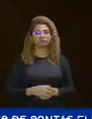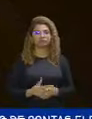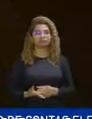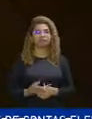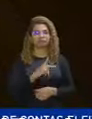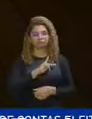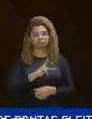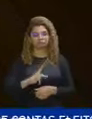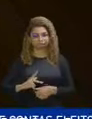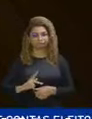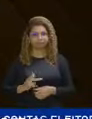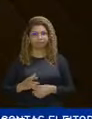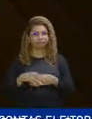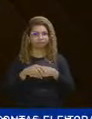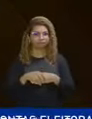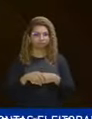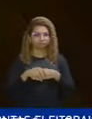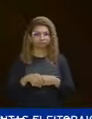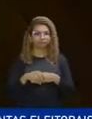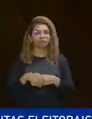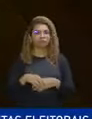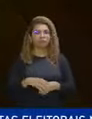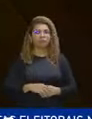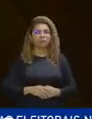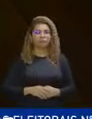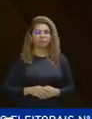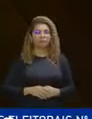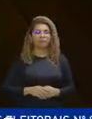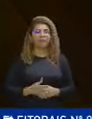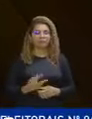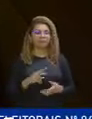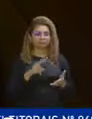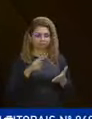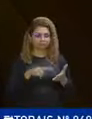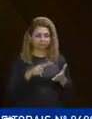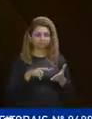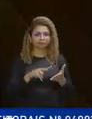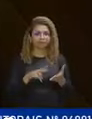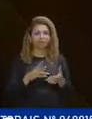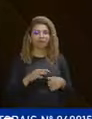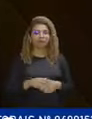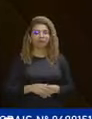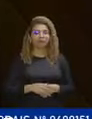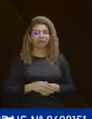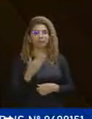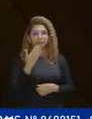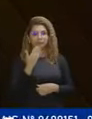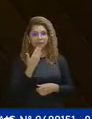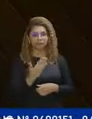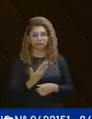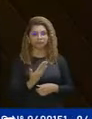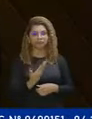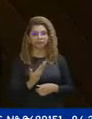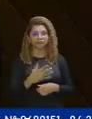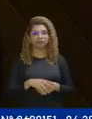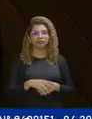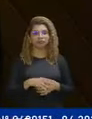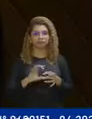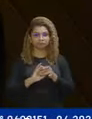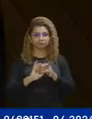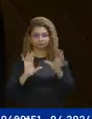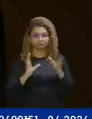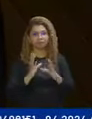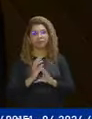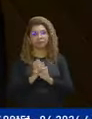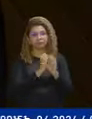eminentes pares, senhora procuradora regional eleitoral, trata-se de requerimento de regularização de omissão de prestação